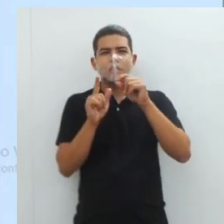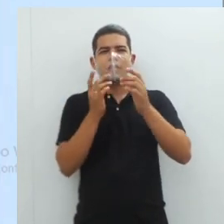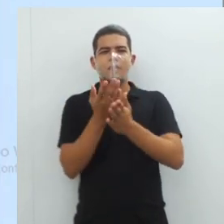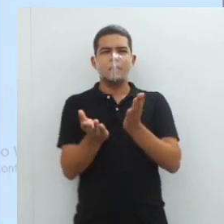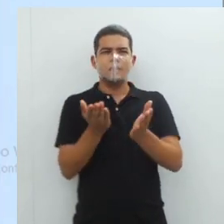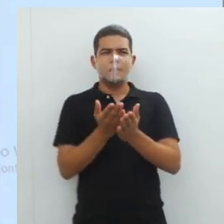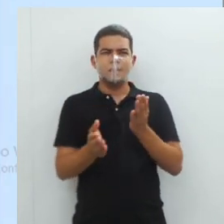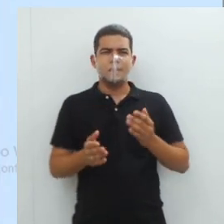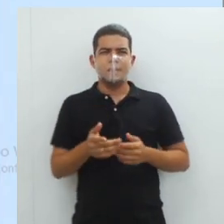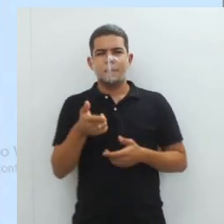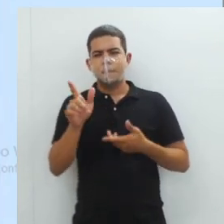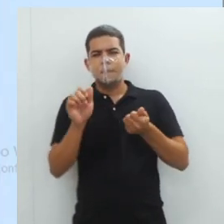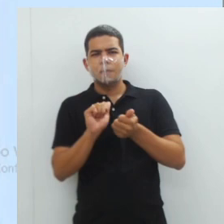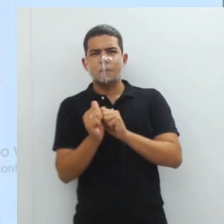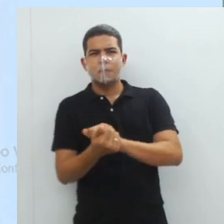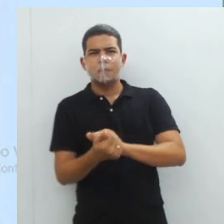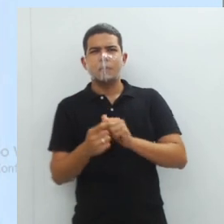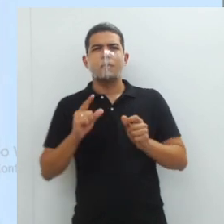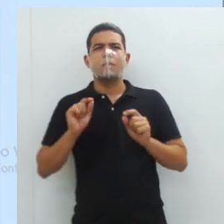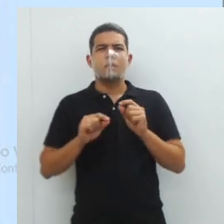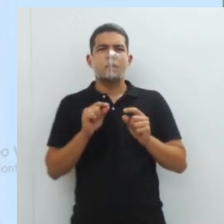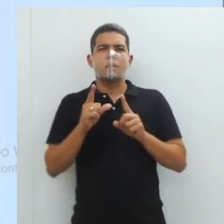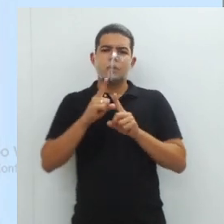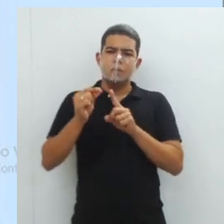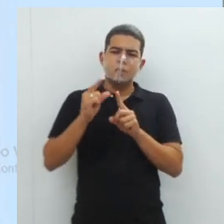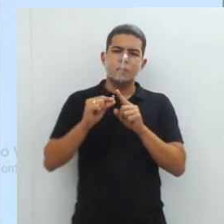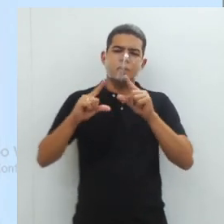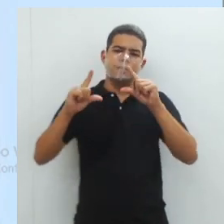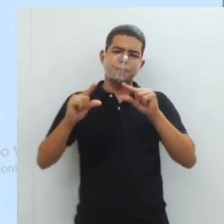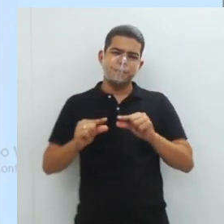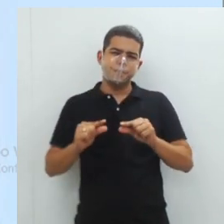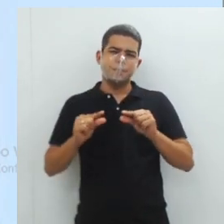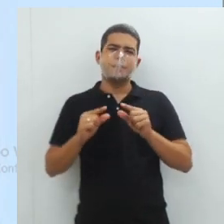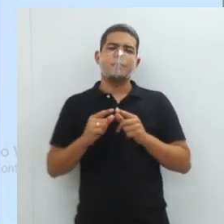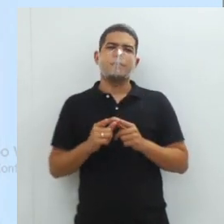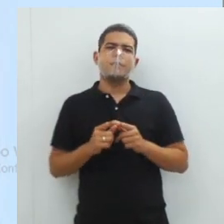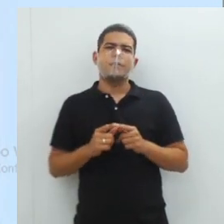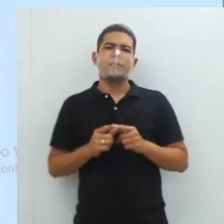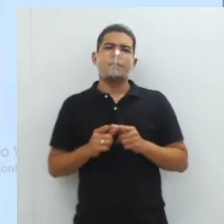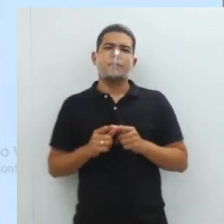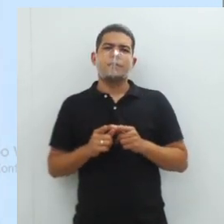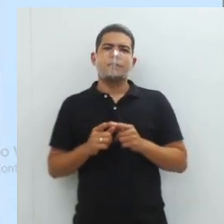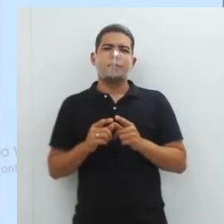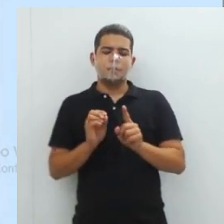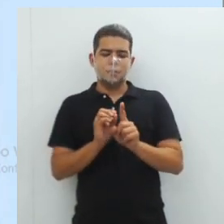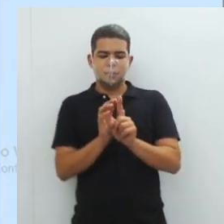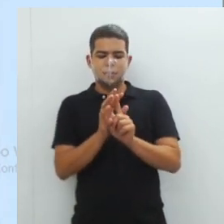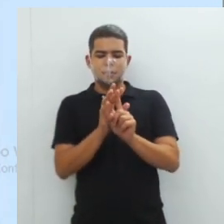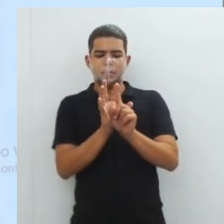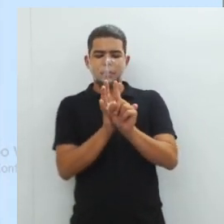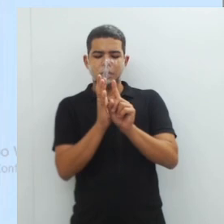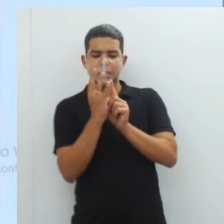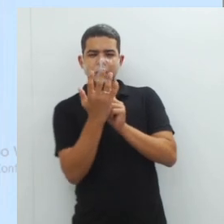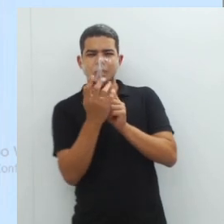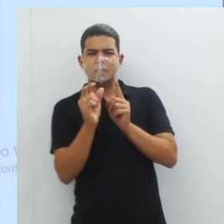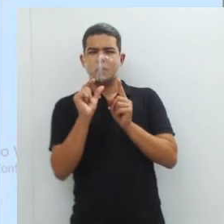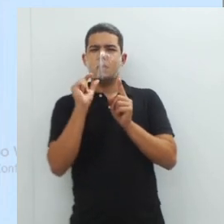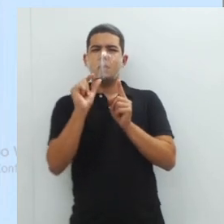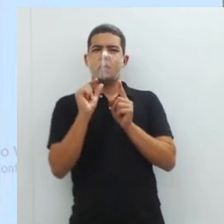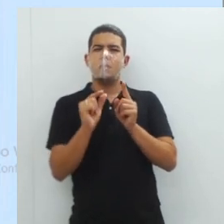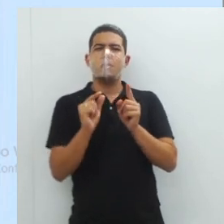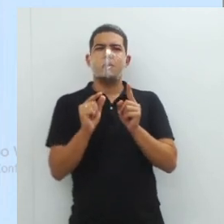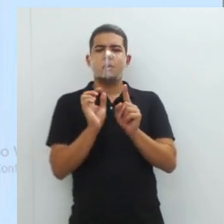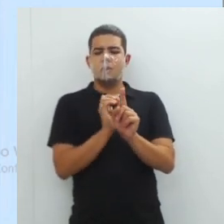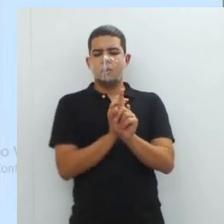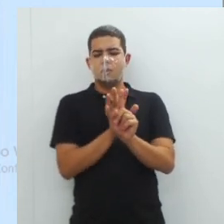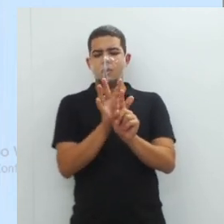Algumas outras adaptações são a redução de folhas, as folhas ficaram menores, as cascas ficaram mais grossas, as hastes começaram a desenvolver espinhos,